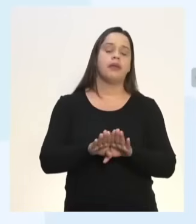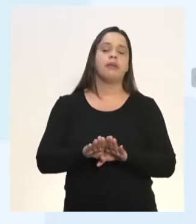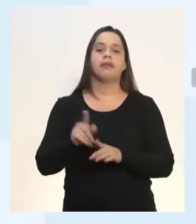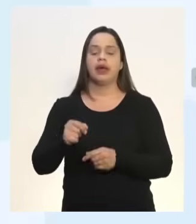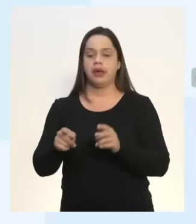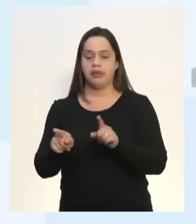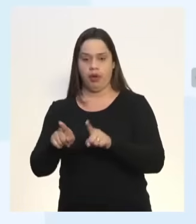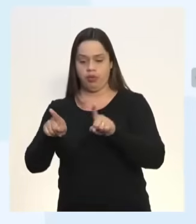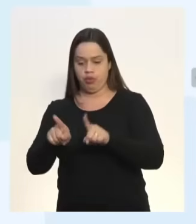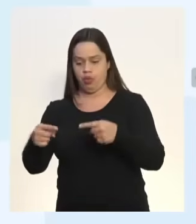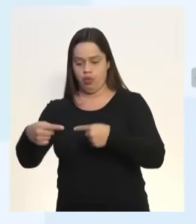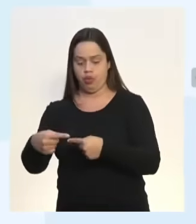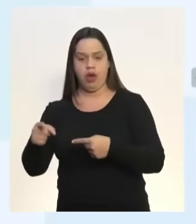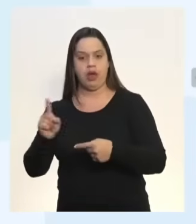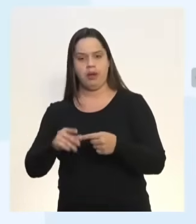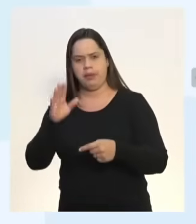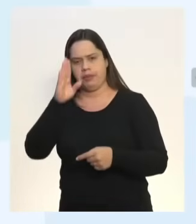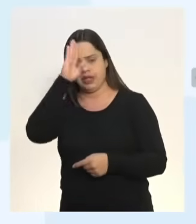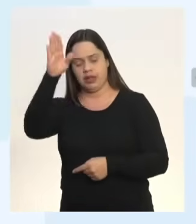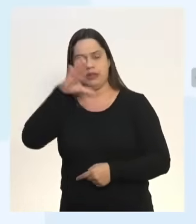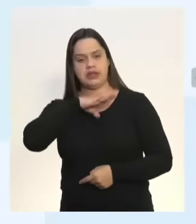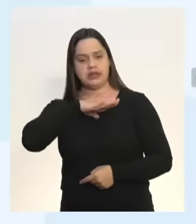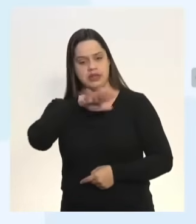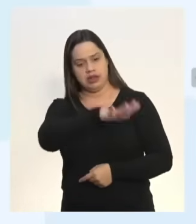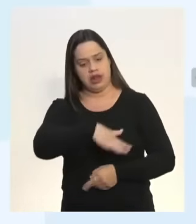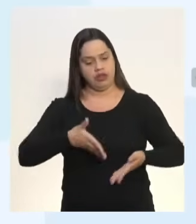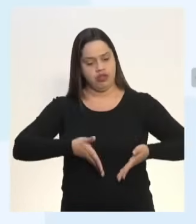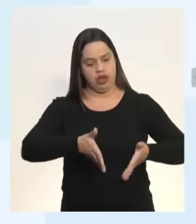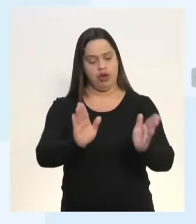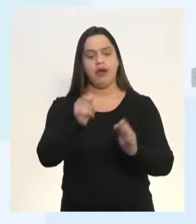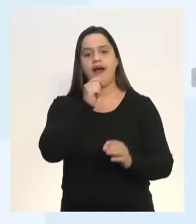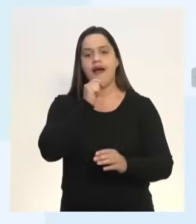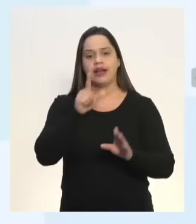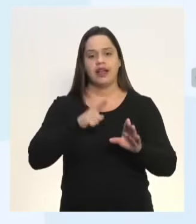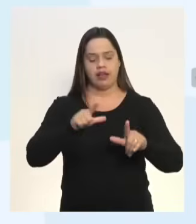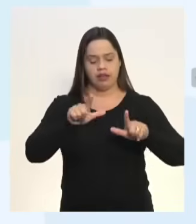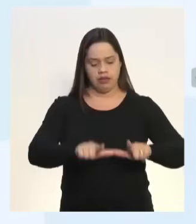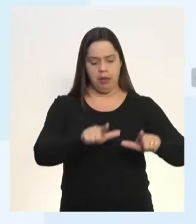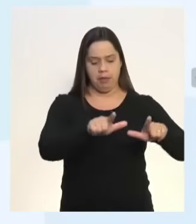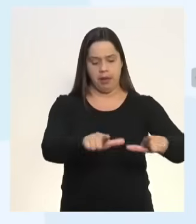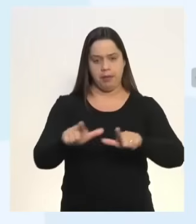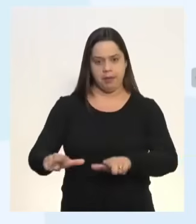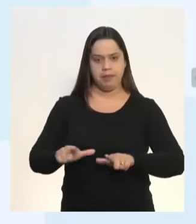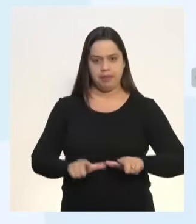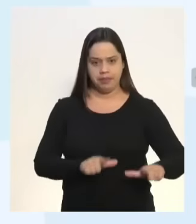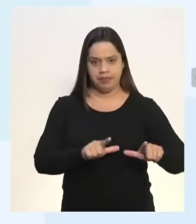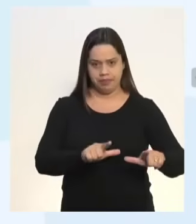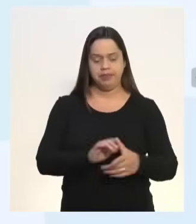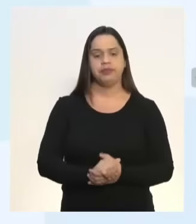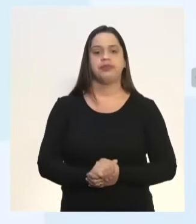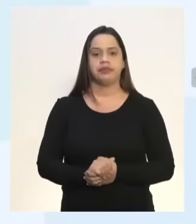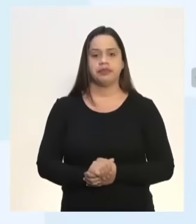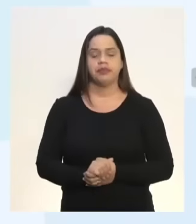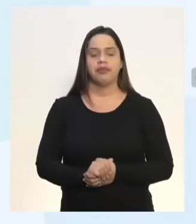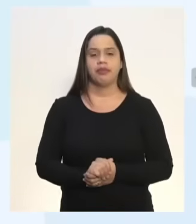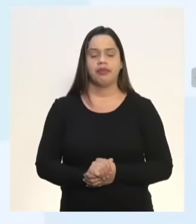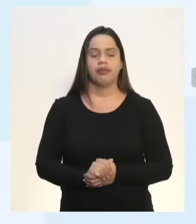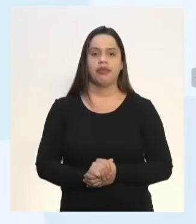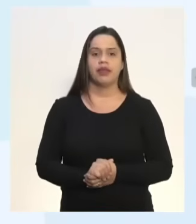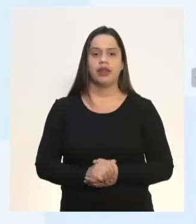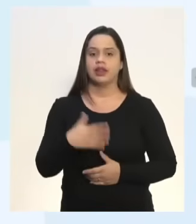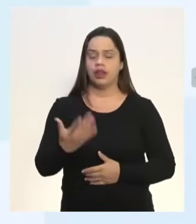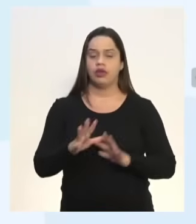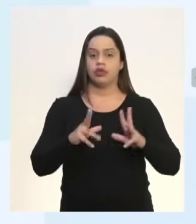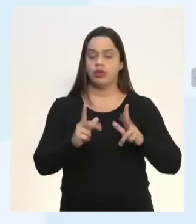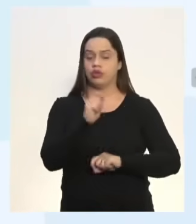que principalmente as cidades do interior têm as ruas que ainda são feitas de paralelepípedo. Então, os poliedros aí